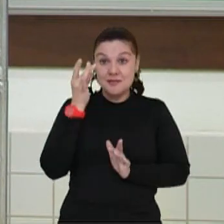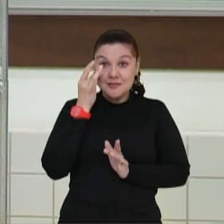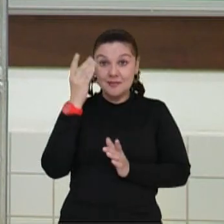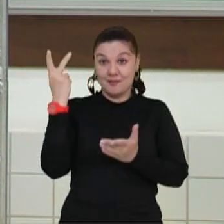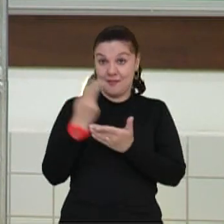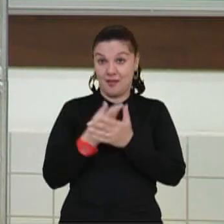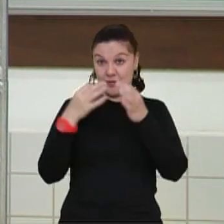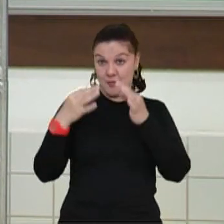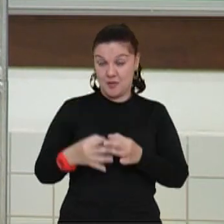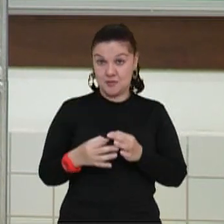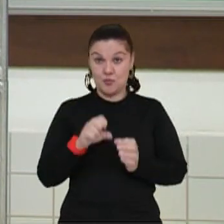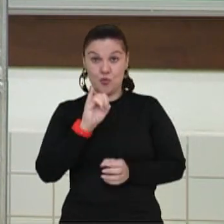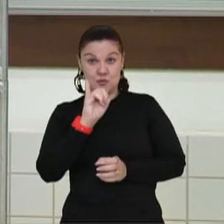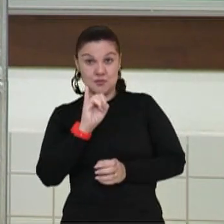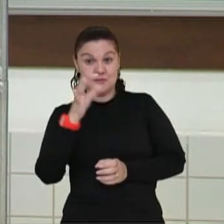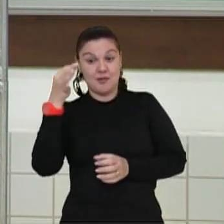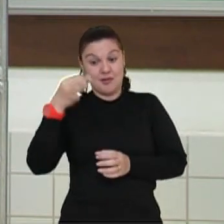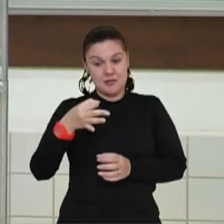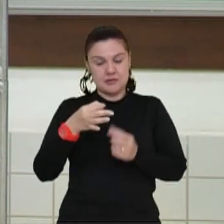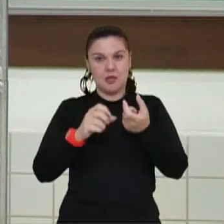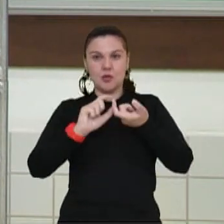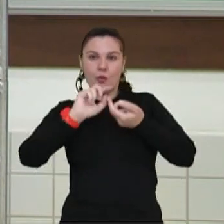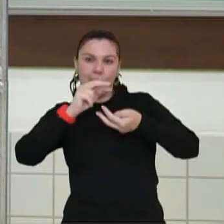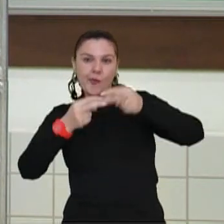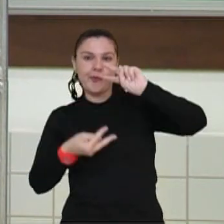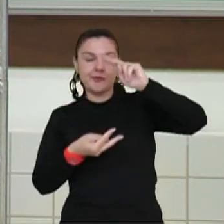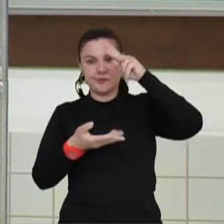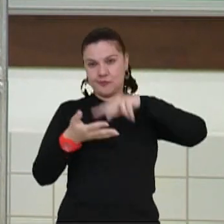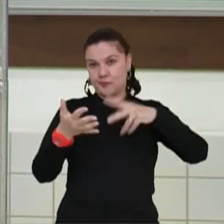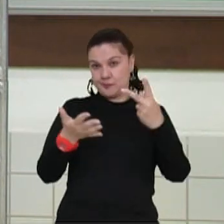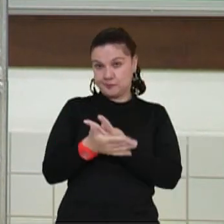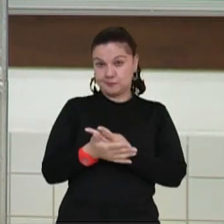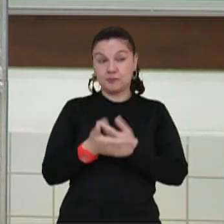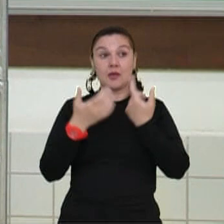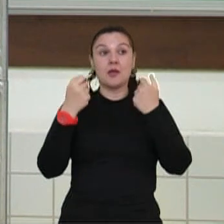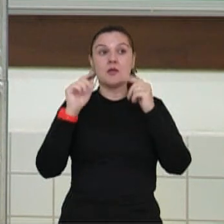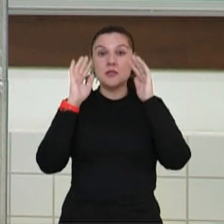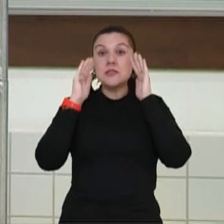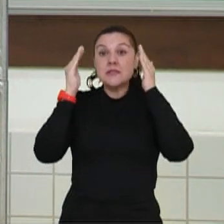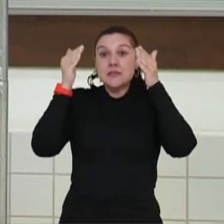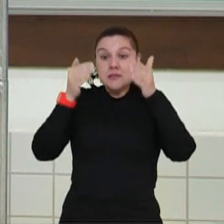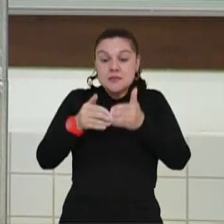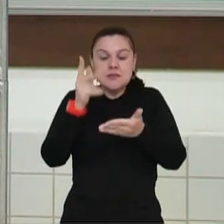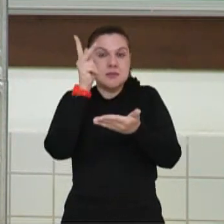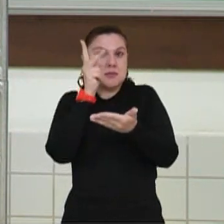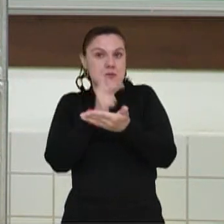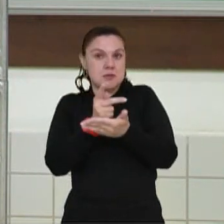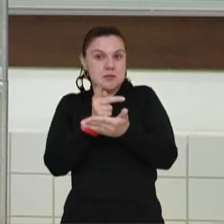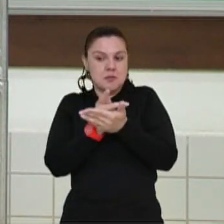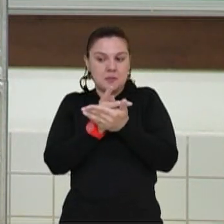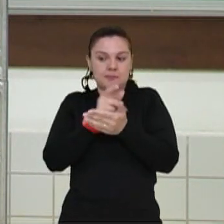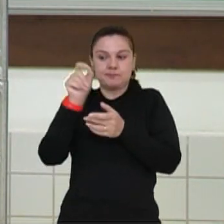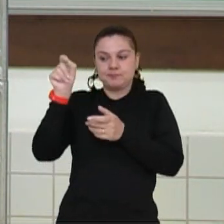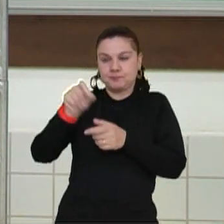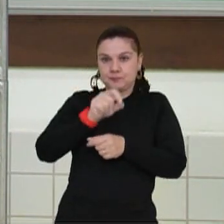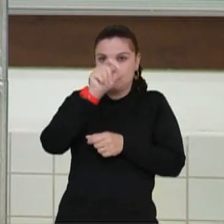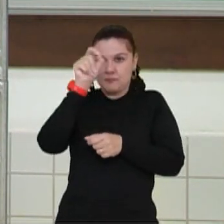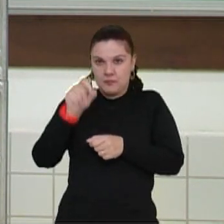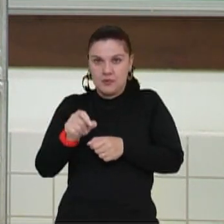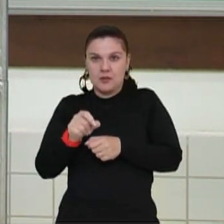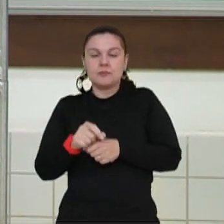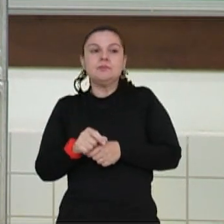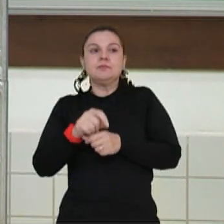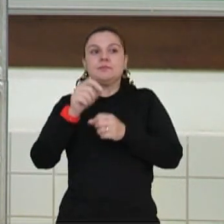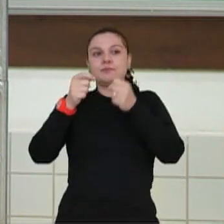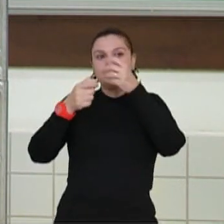outras estavam erradas, ou se a certa estava em outro lugar e você leu errado. Então, sempre que você for fazer uma pergunta de marcar a alternativa, e vocês